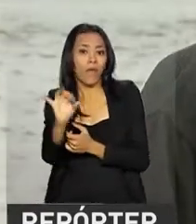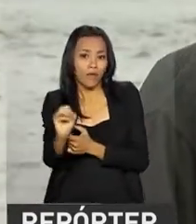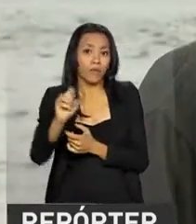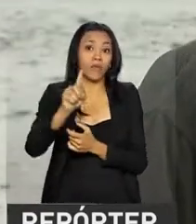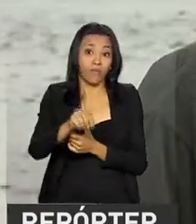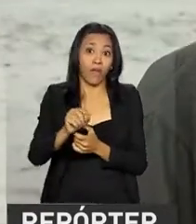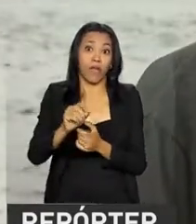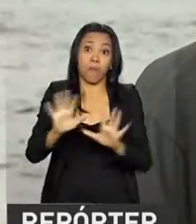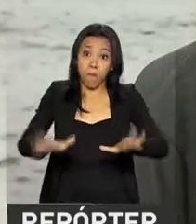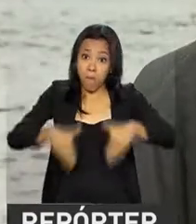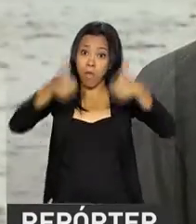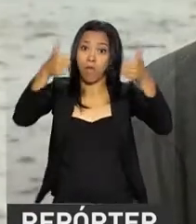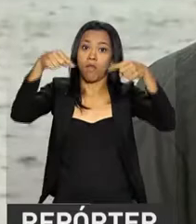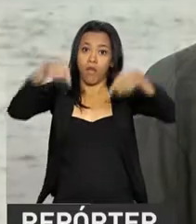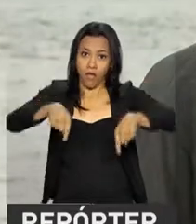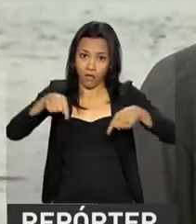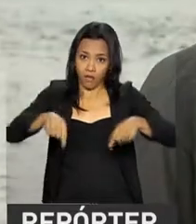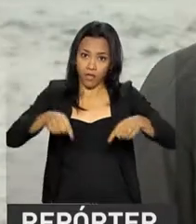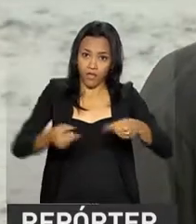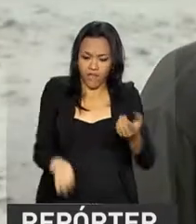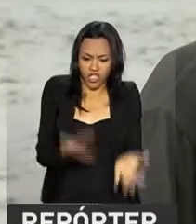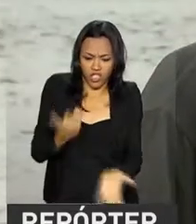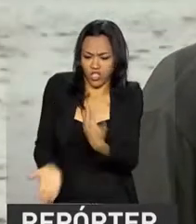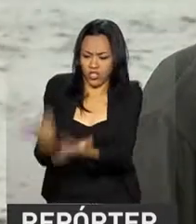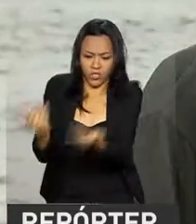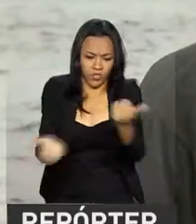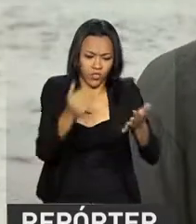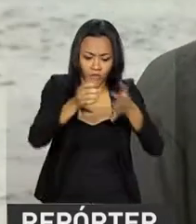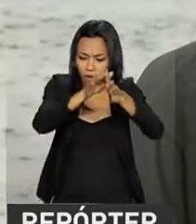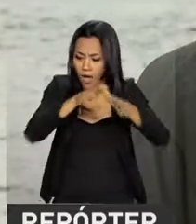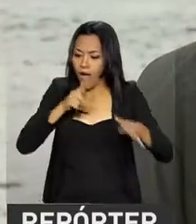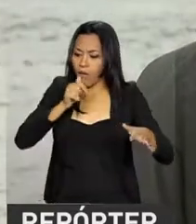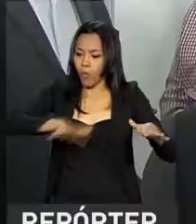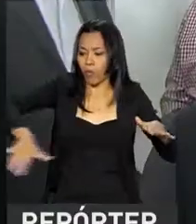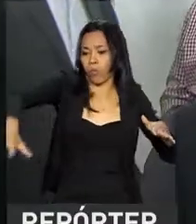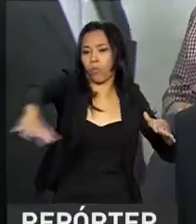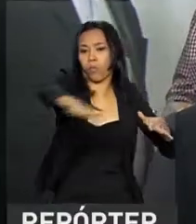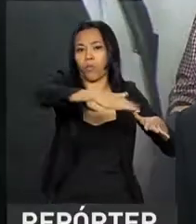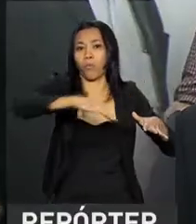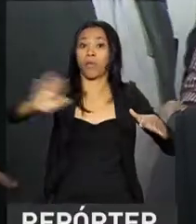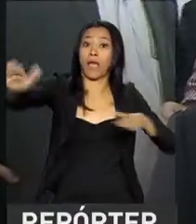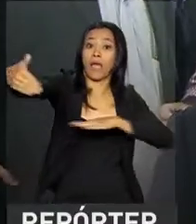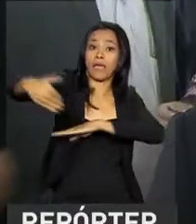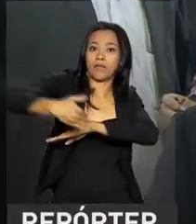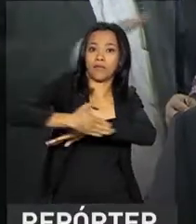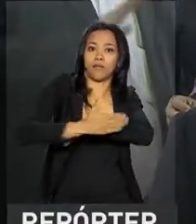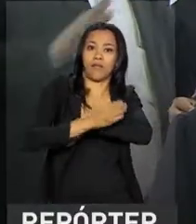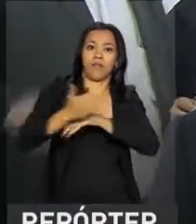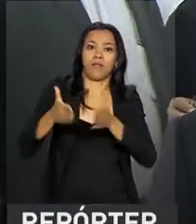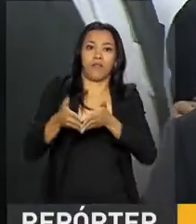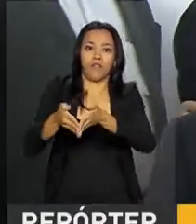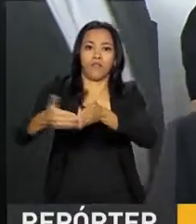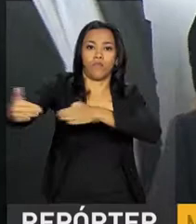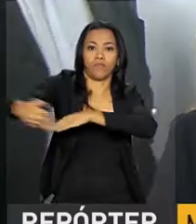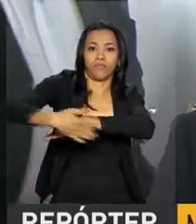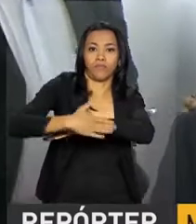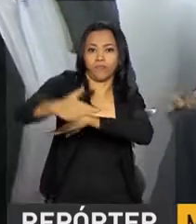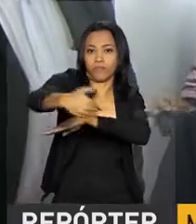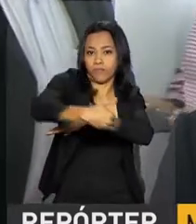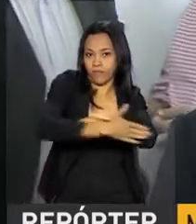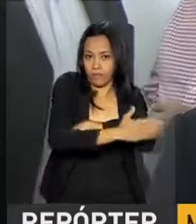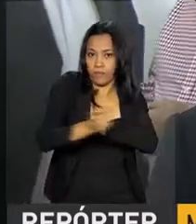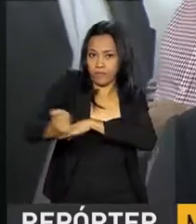do porto, além de melhorar as condições de segurança e navegação. Com essa dragagem, uma dragagem no valor de 237